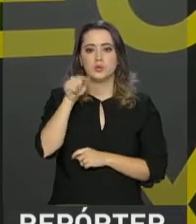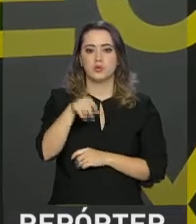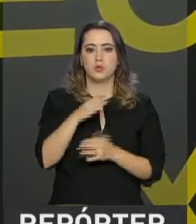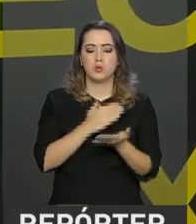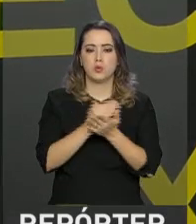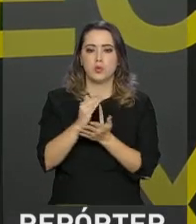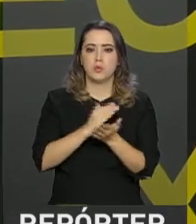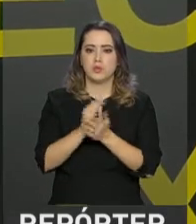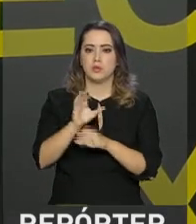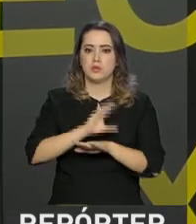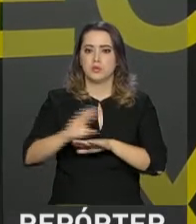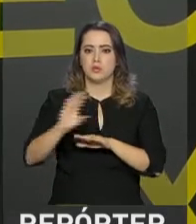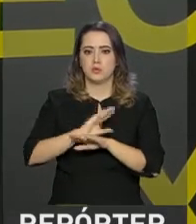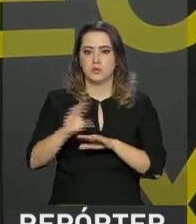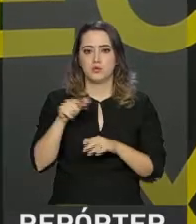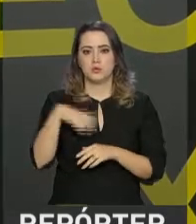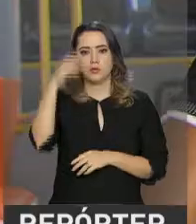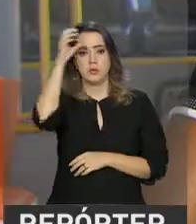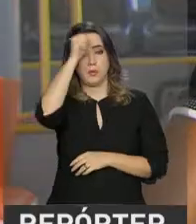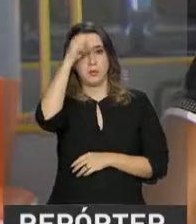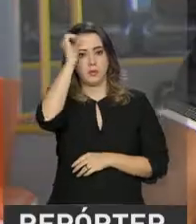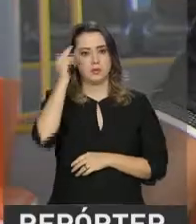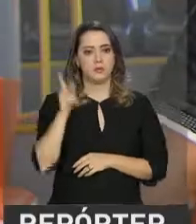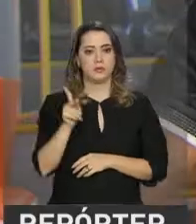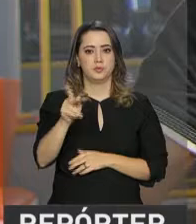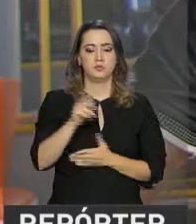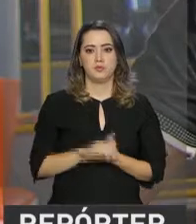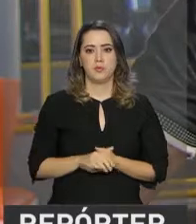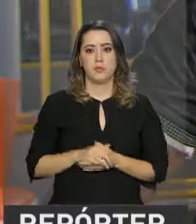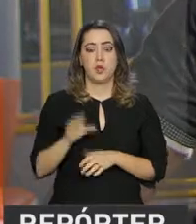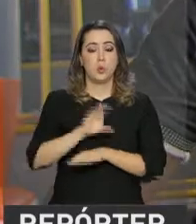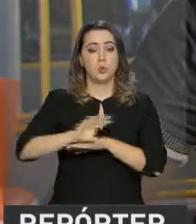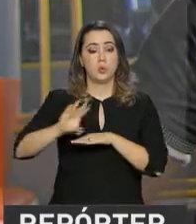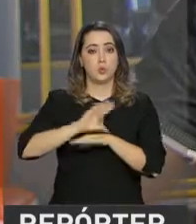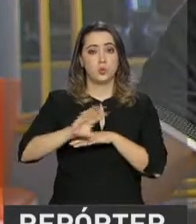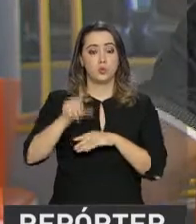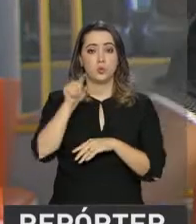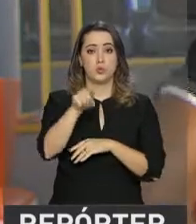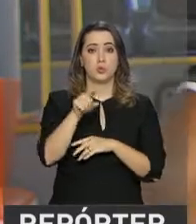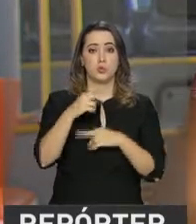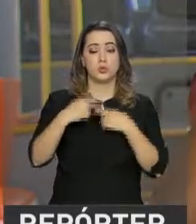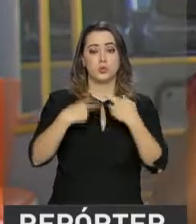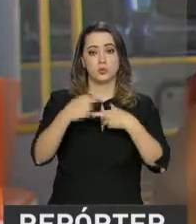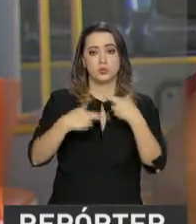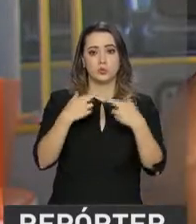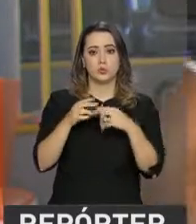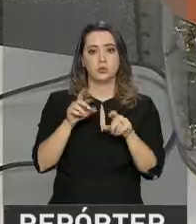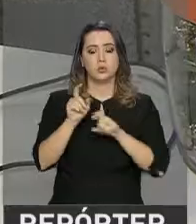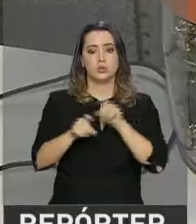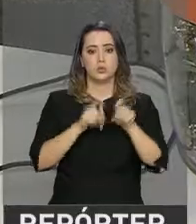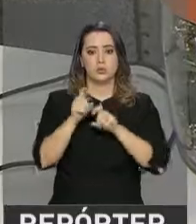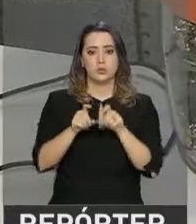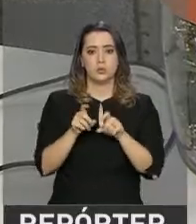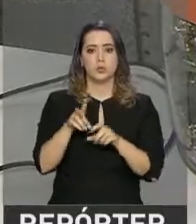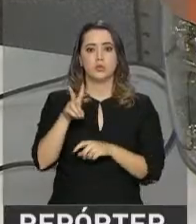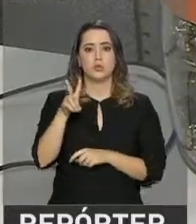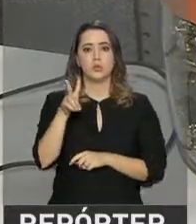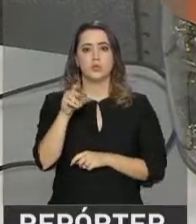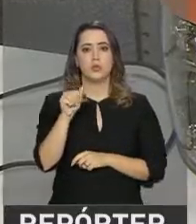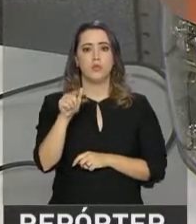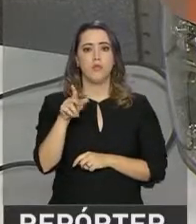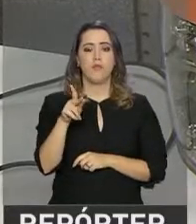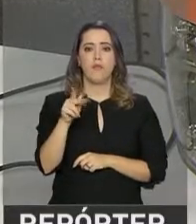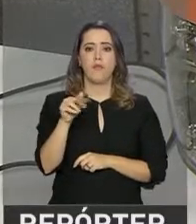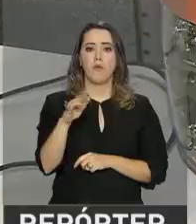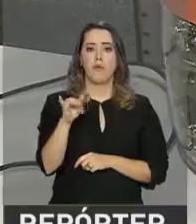comecei a fazer os cursos e agora tá aprimorando eles fazem cursos no centro de recondicionamento de computadores de valparaíso de